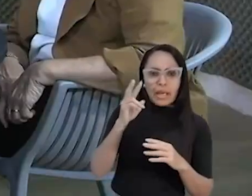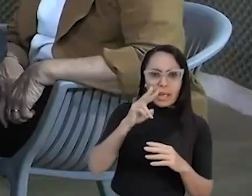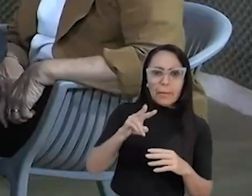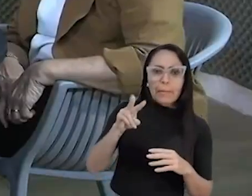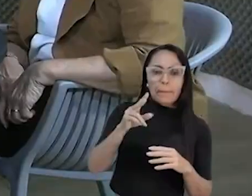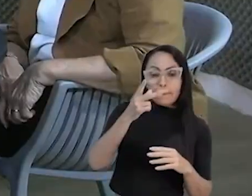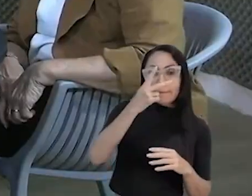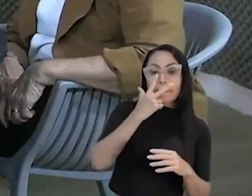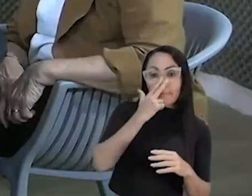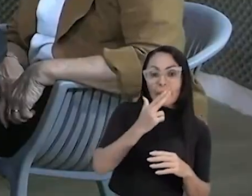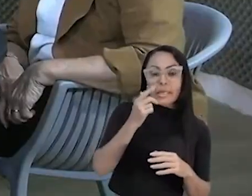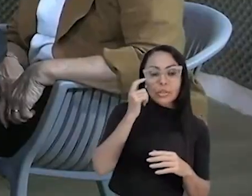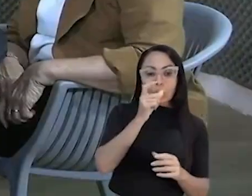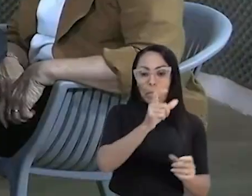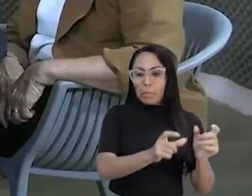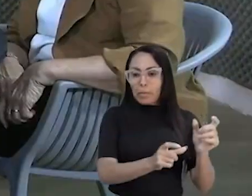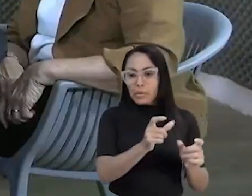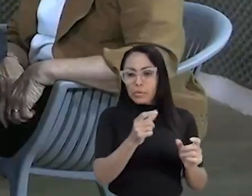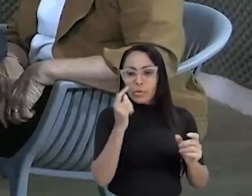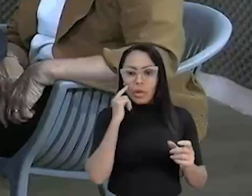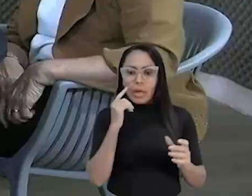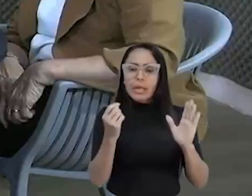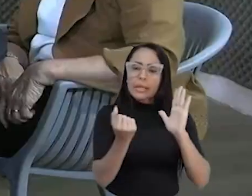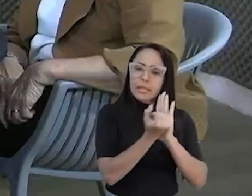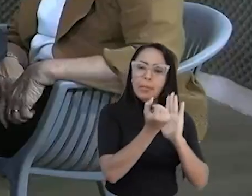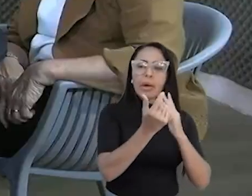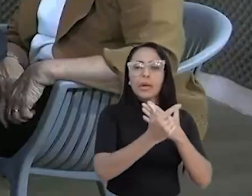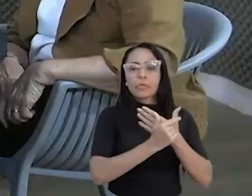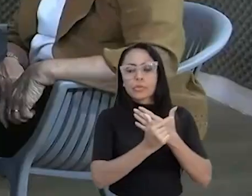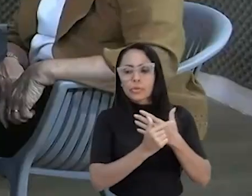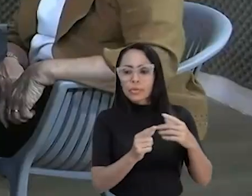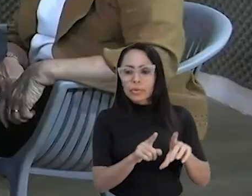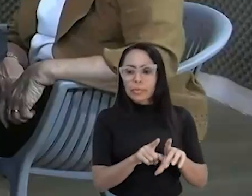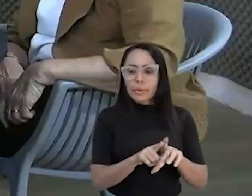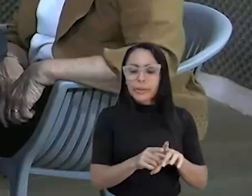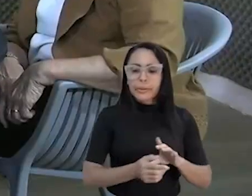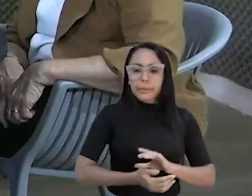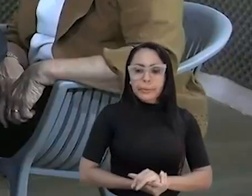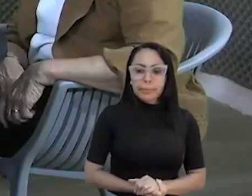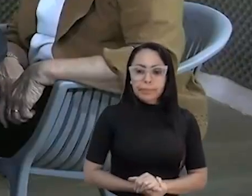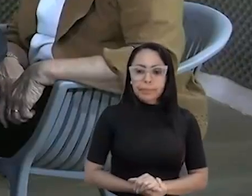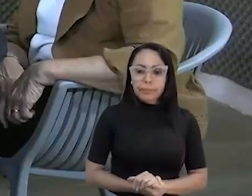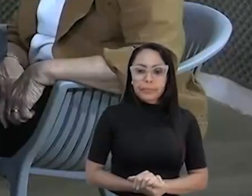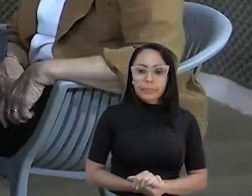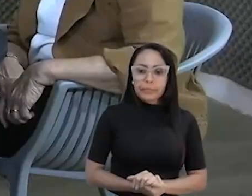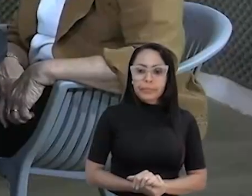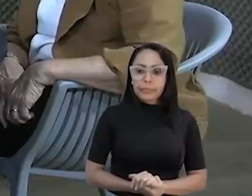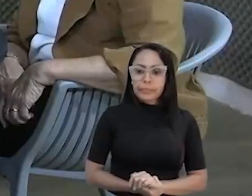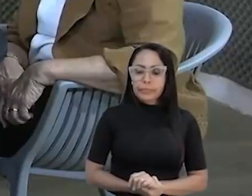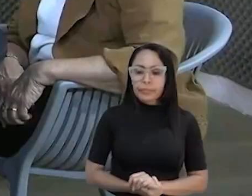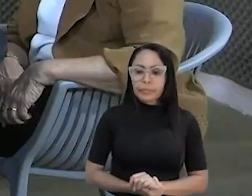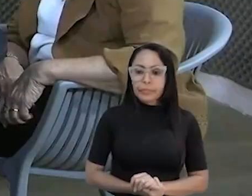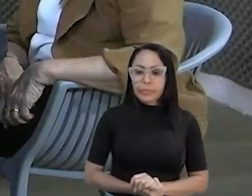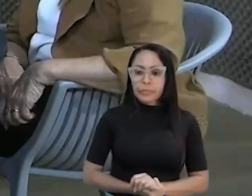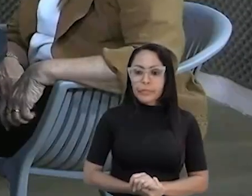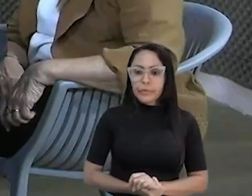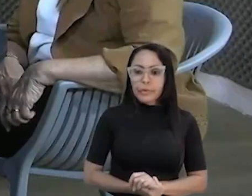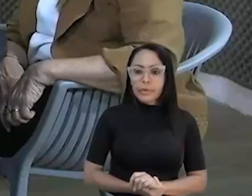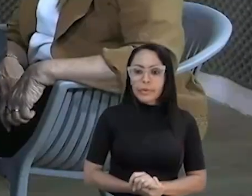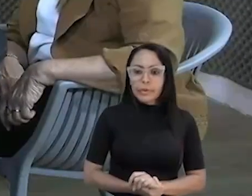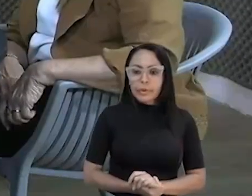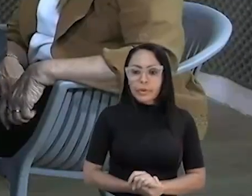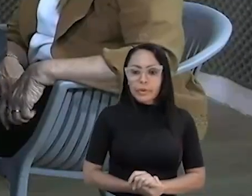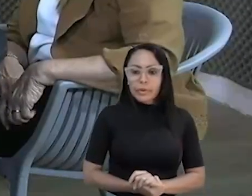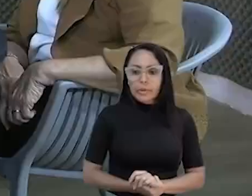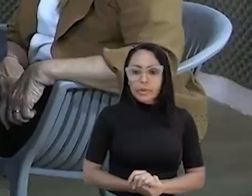fato fulano. E é assim como as marcas funcionam também, né? Então, acho que é isso, assim. Eu queria até